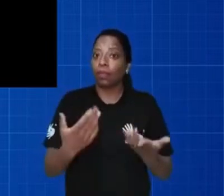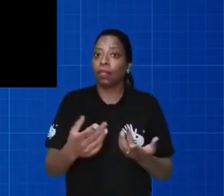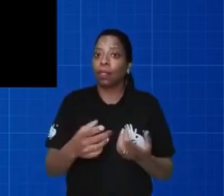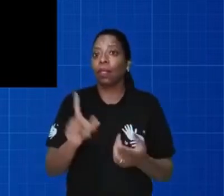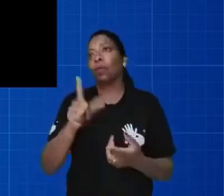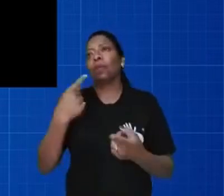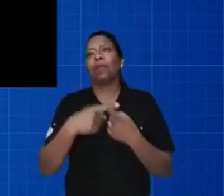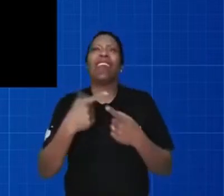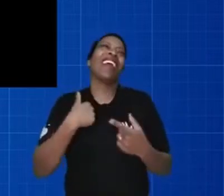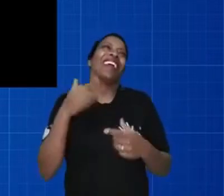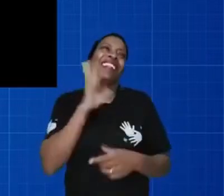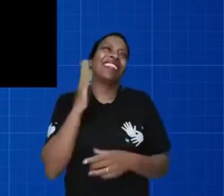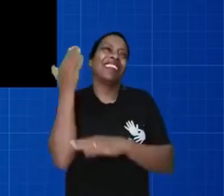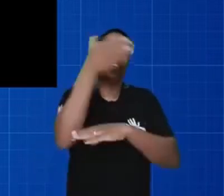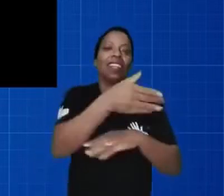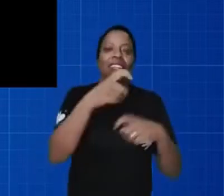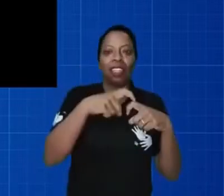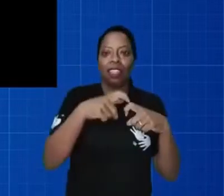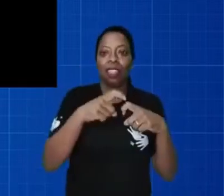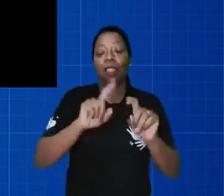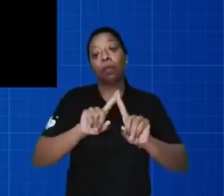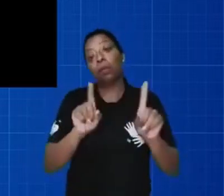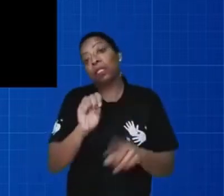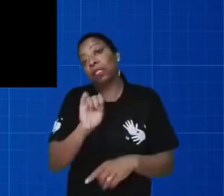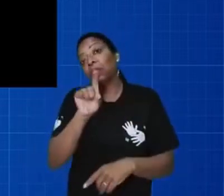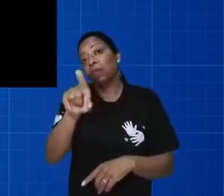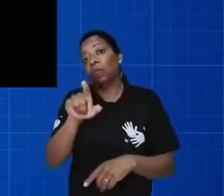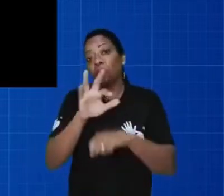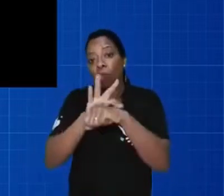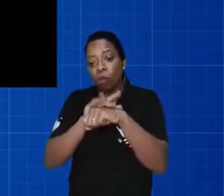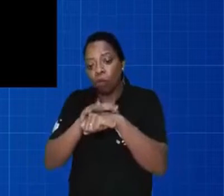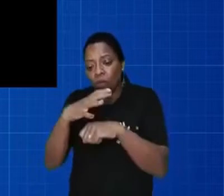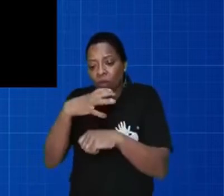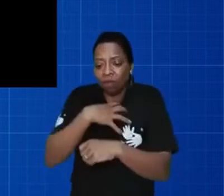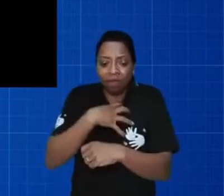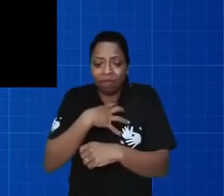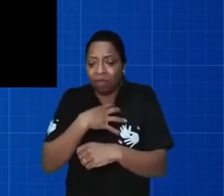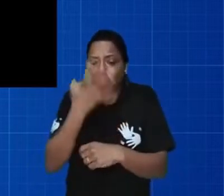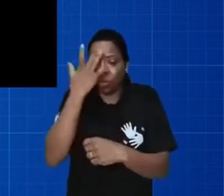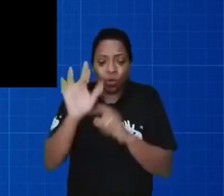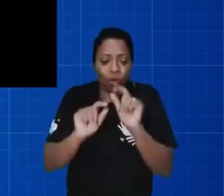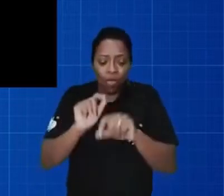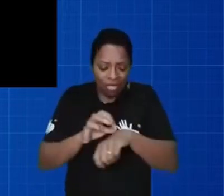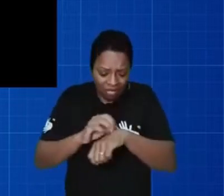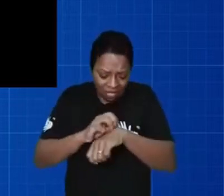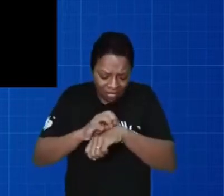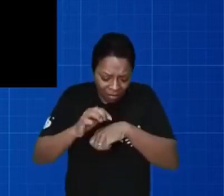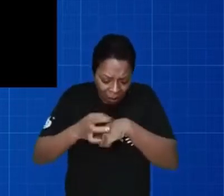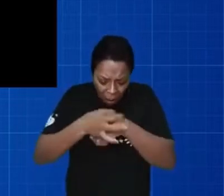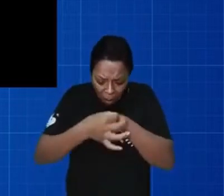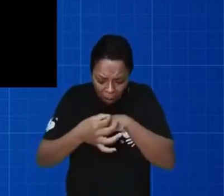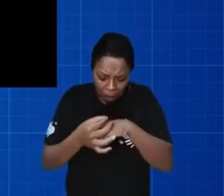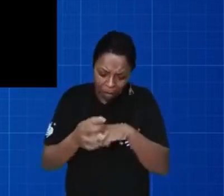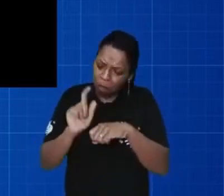saúde, entenderem que aquela lesão pode ser sim monkeypox, então procurar um profissional de saúde, né, a gente tem as unidades